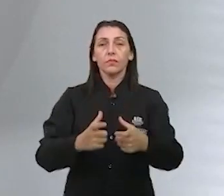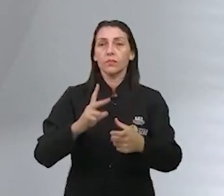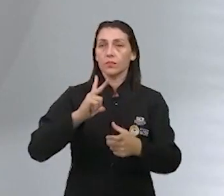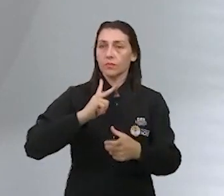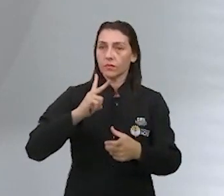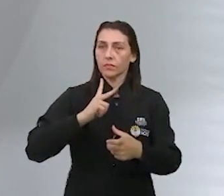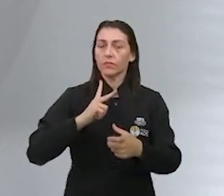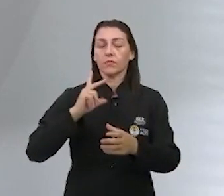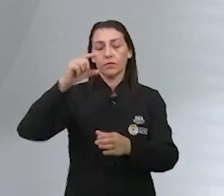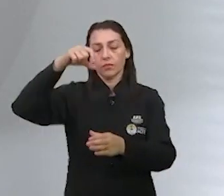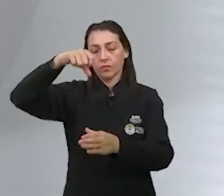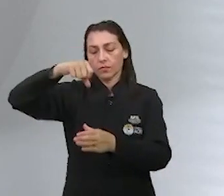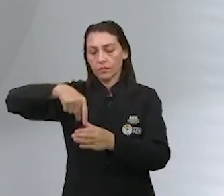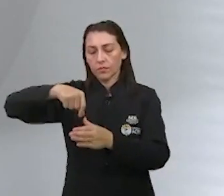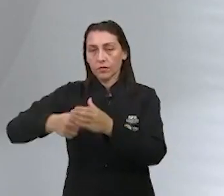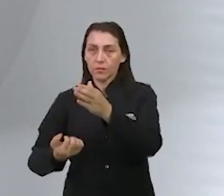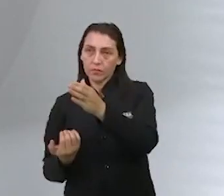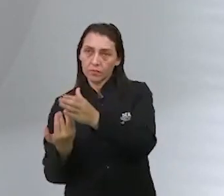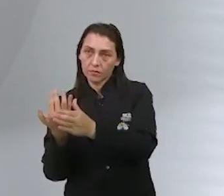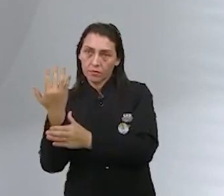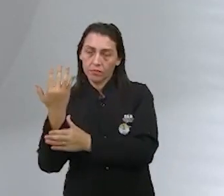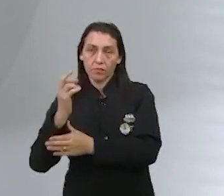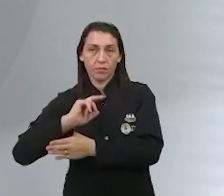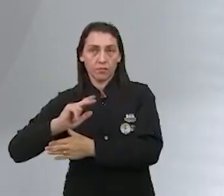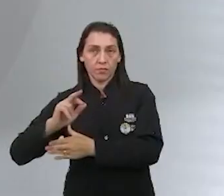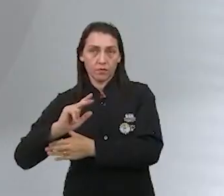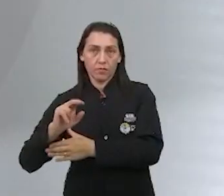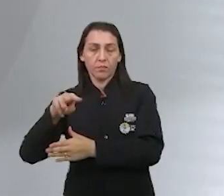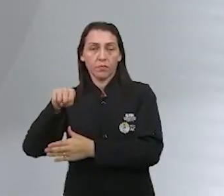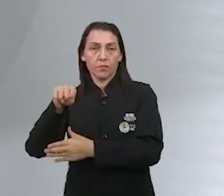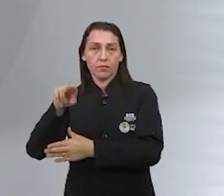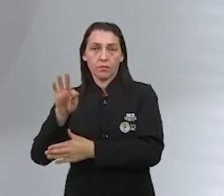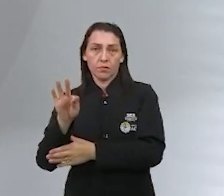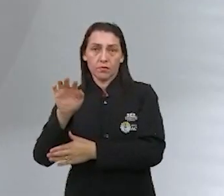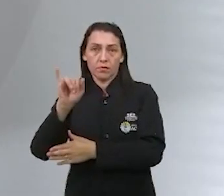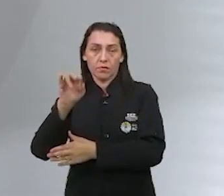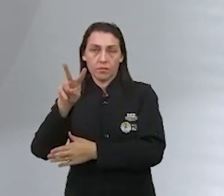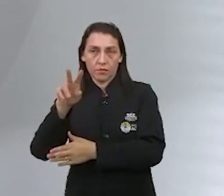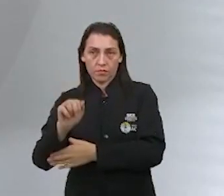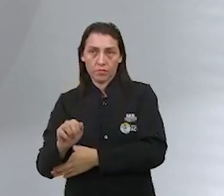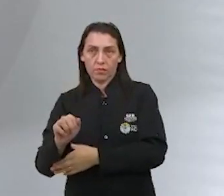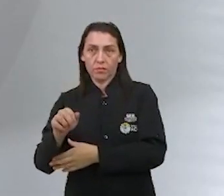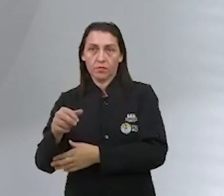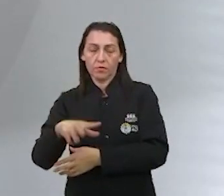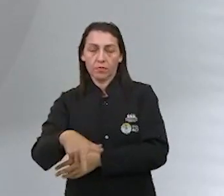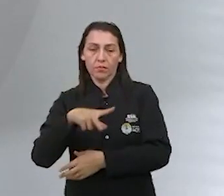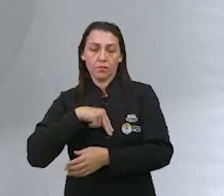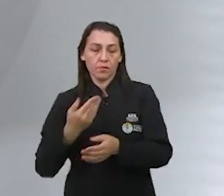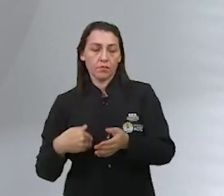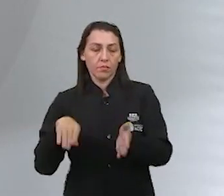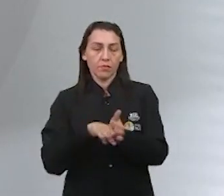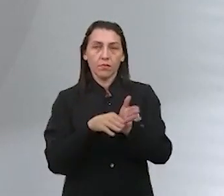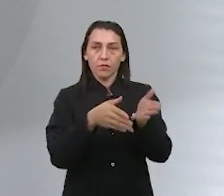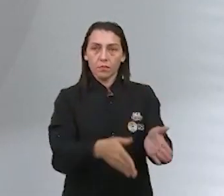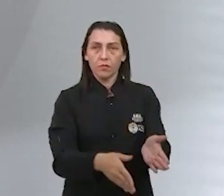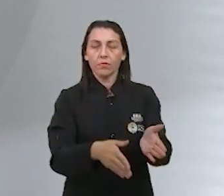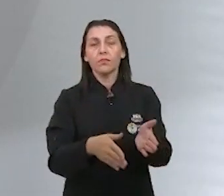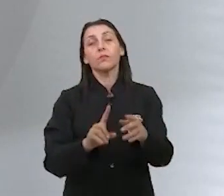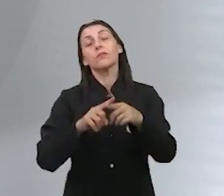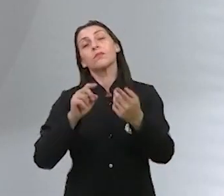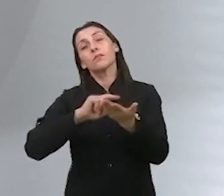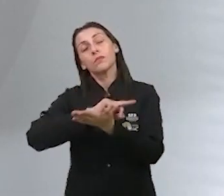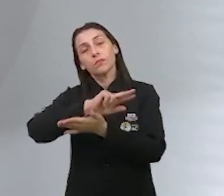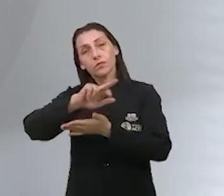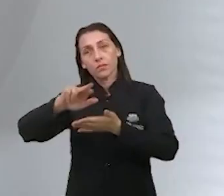estão reflorestando a Mata Atlântica. Então, ela não é mais a nativa daquela época que os portugueses chegaram e começaram a degradar, mas